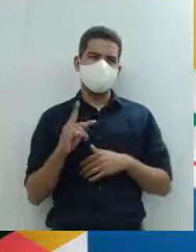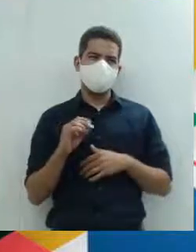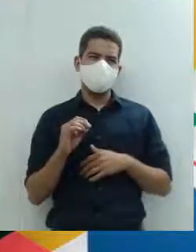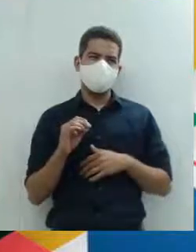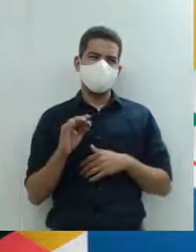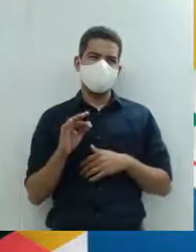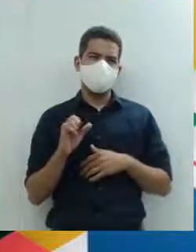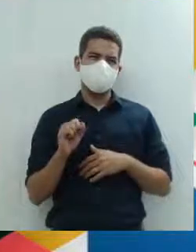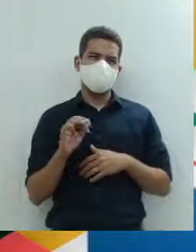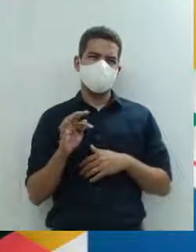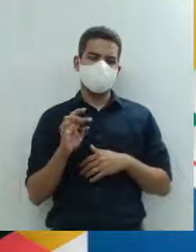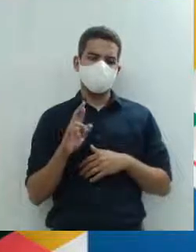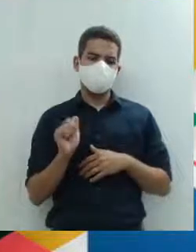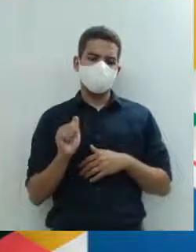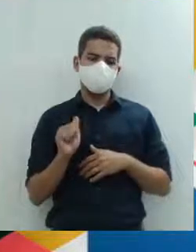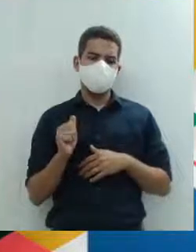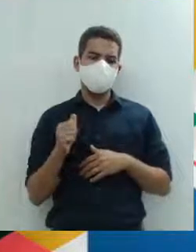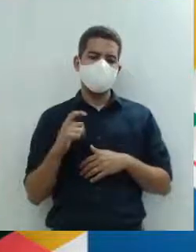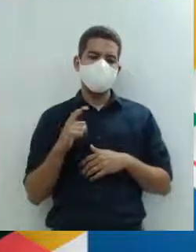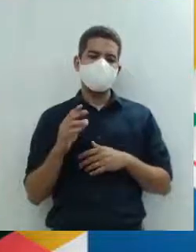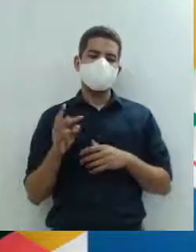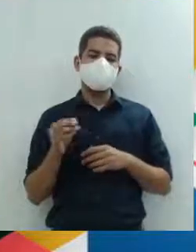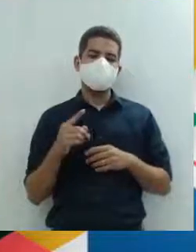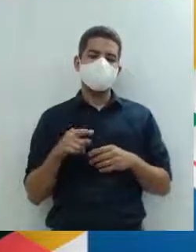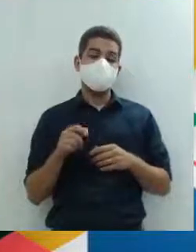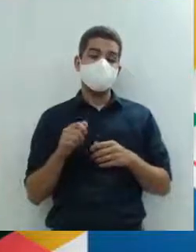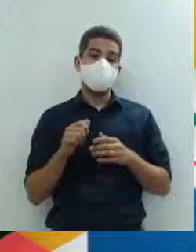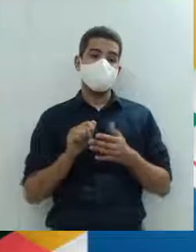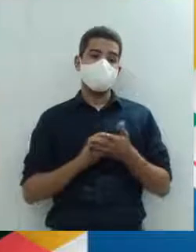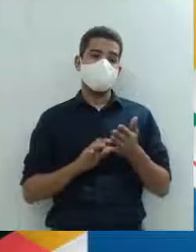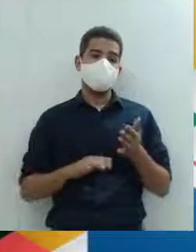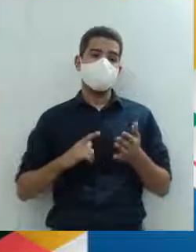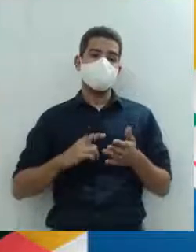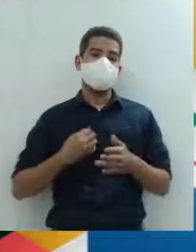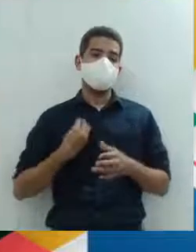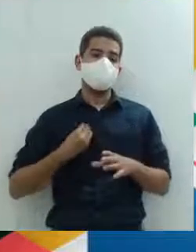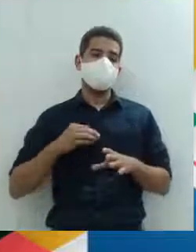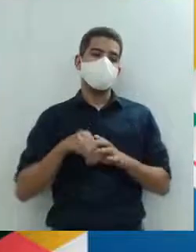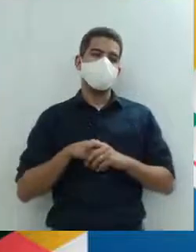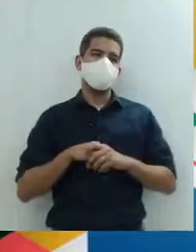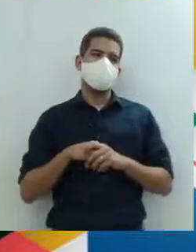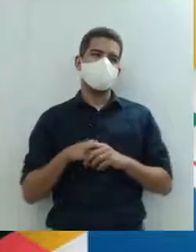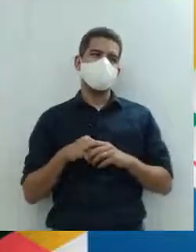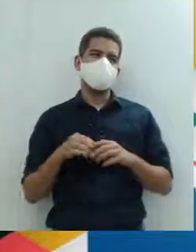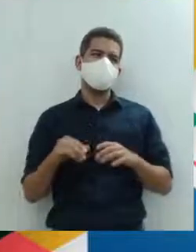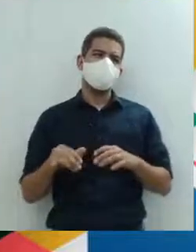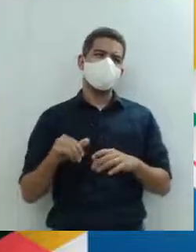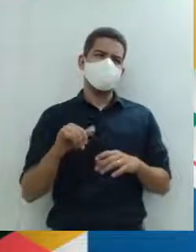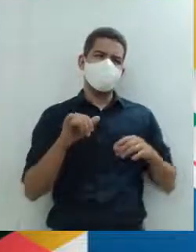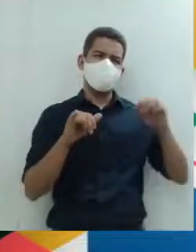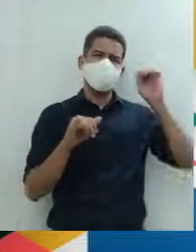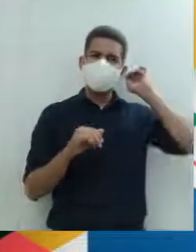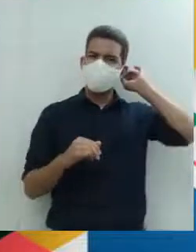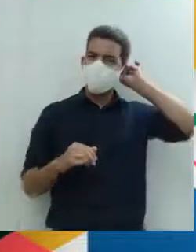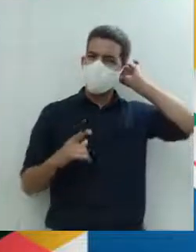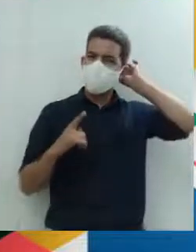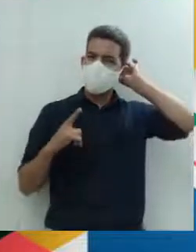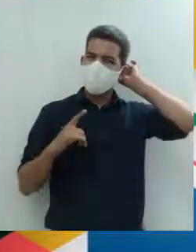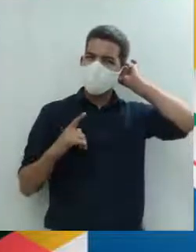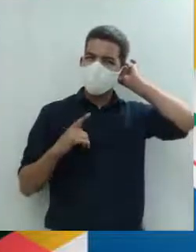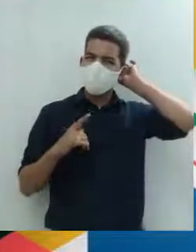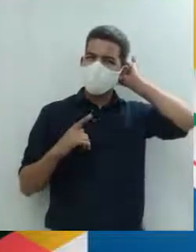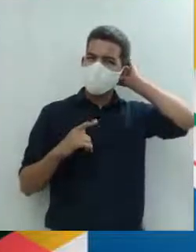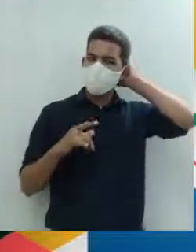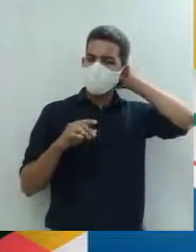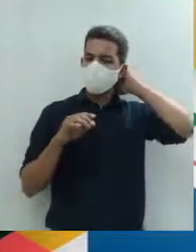a mais importante. Todas as nossas atividades acontecem dentro dela. Os nossos voos, né, comerciais, todos os aviões só